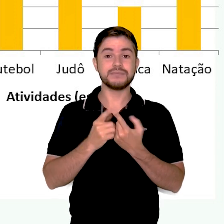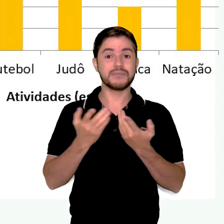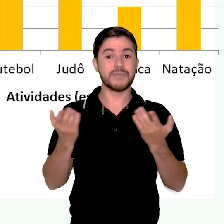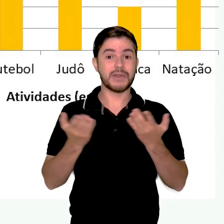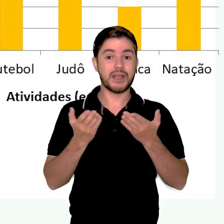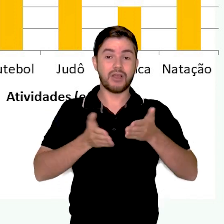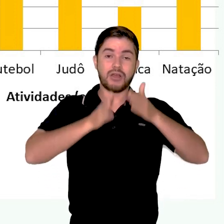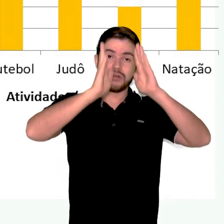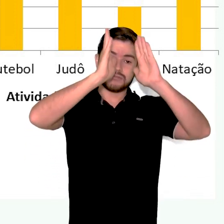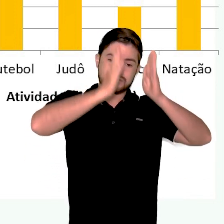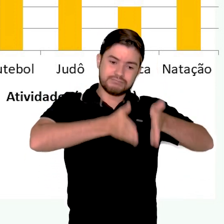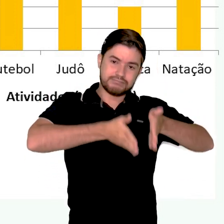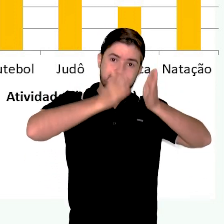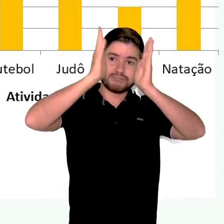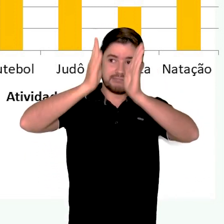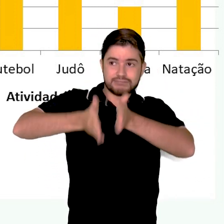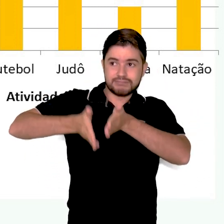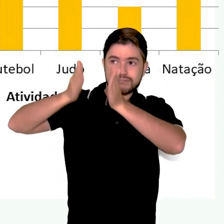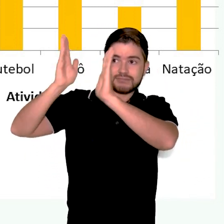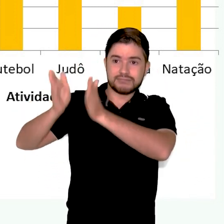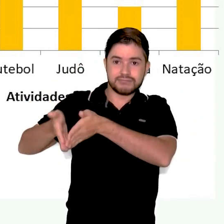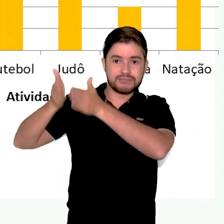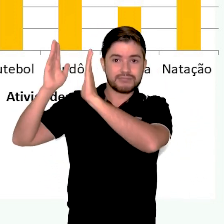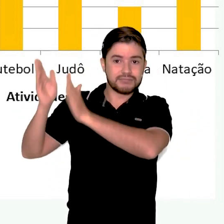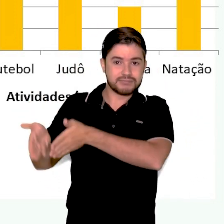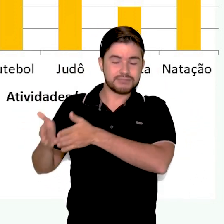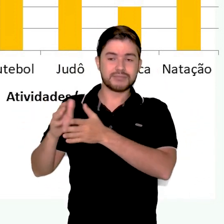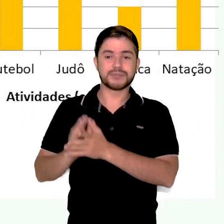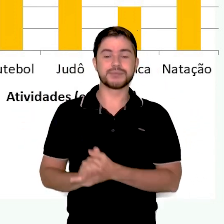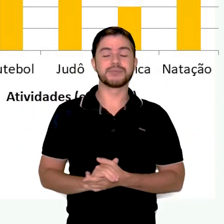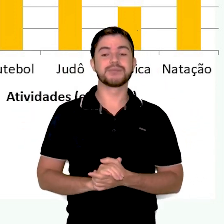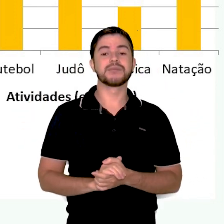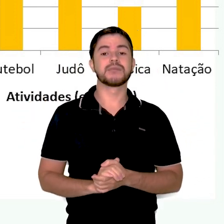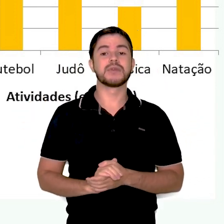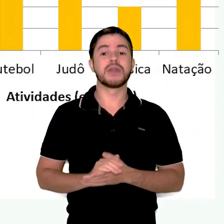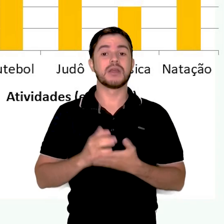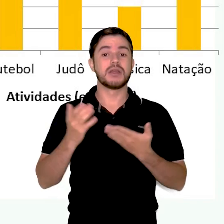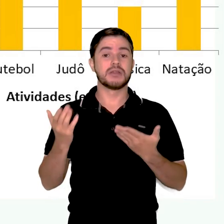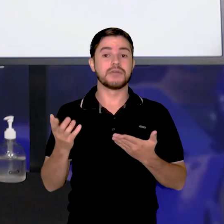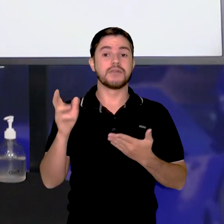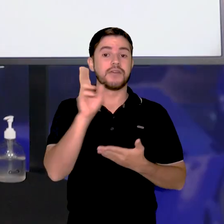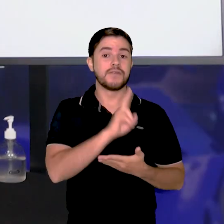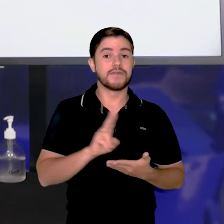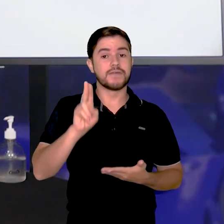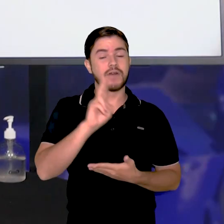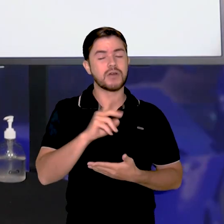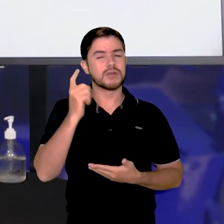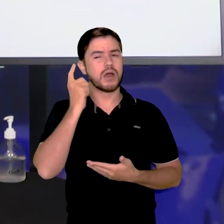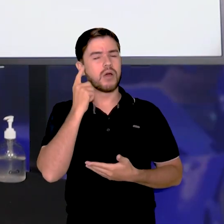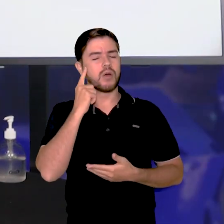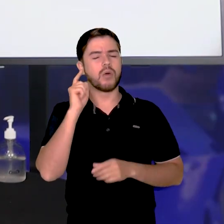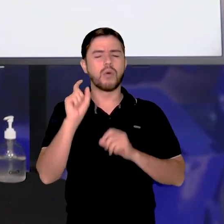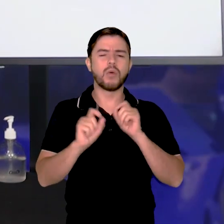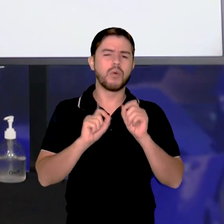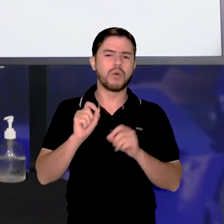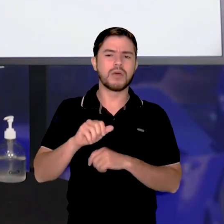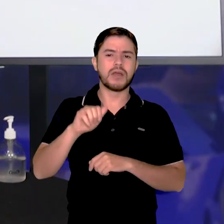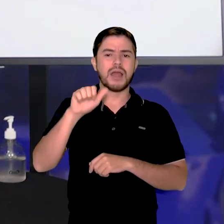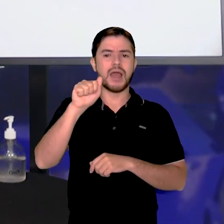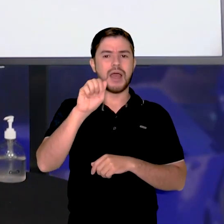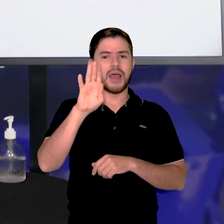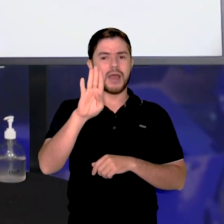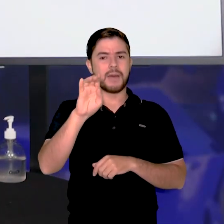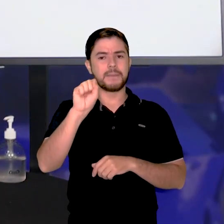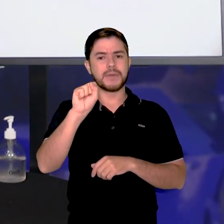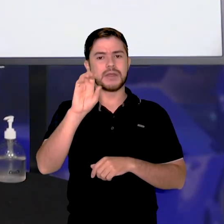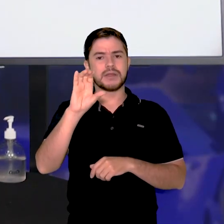de colunas. E o que é o gráfico de colunas? O gráfico de colunas, pessoal, a gente vai utilizar a lógica das abscissas lá do plano